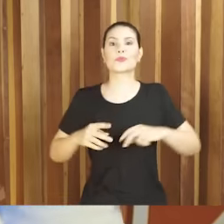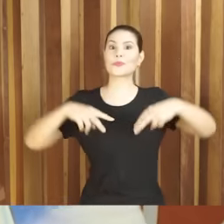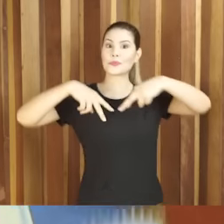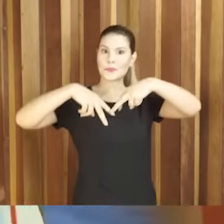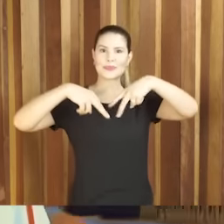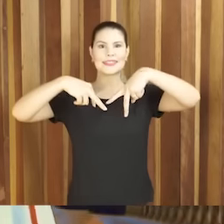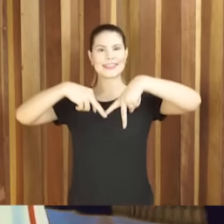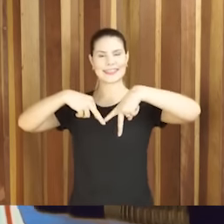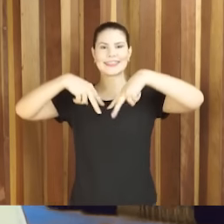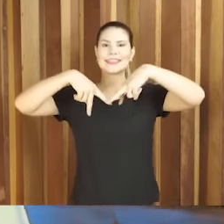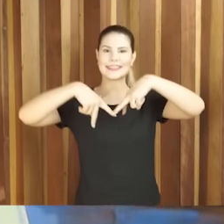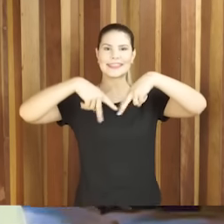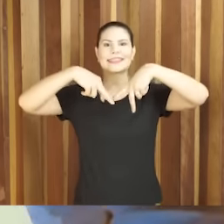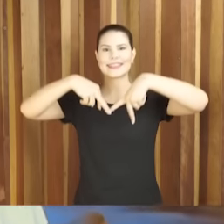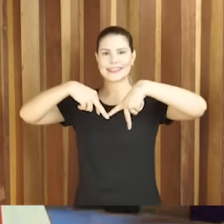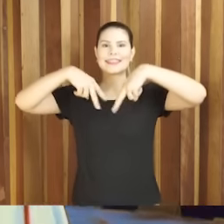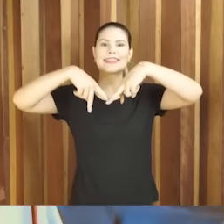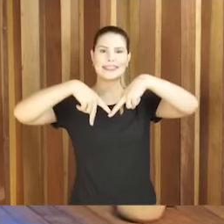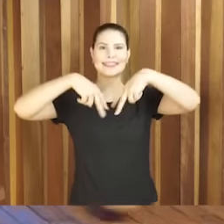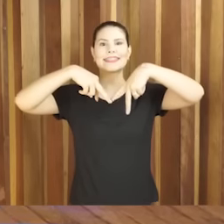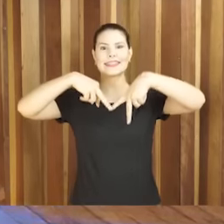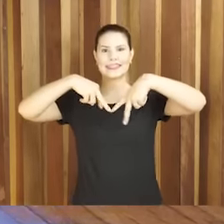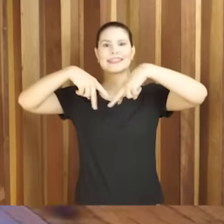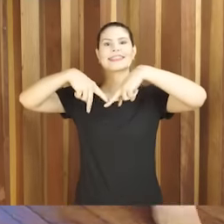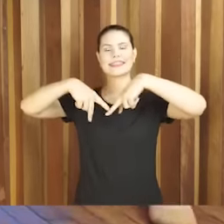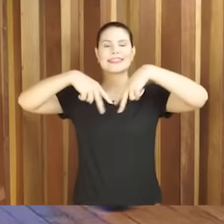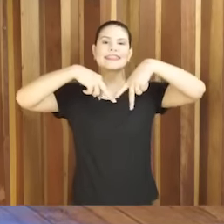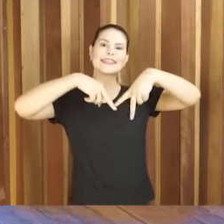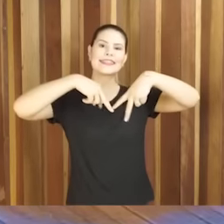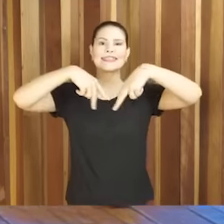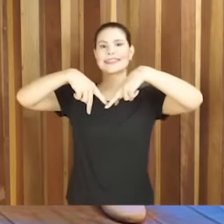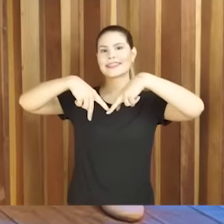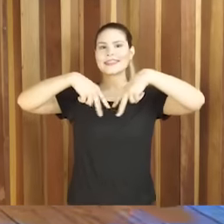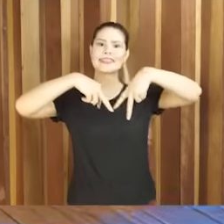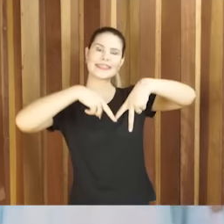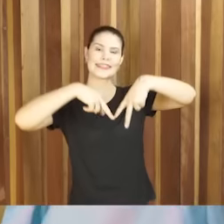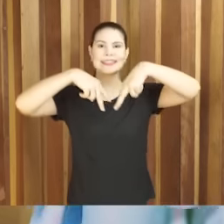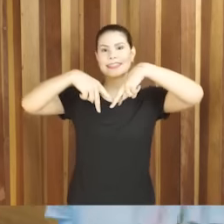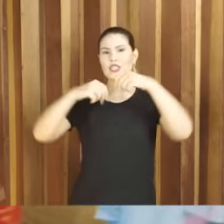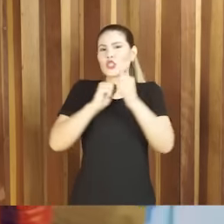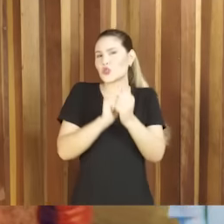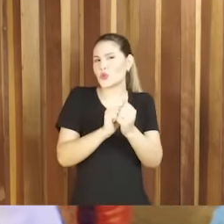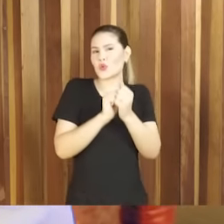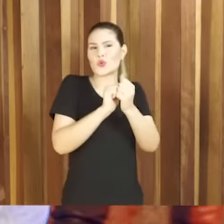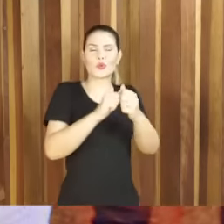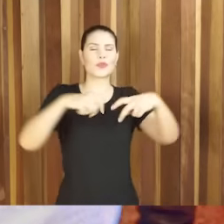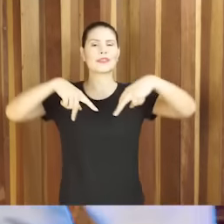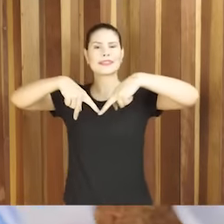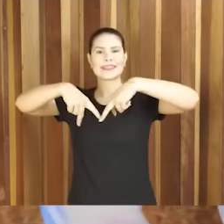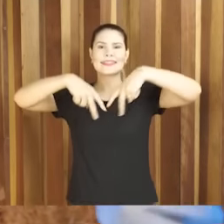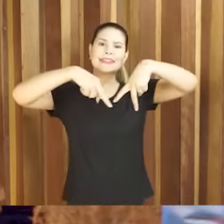ai, bota aqui, ai, bota ali o teu pezinho. O teu pezinho bem juntinho com